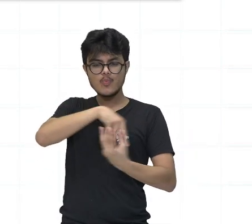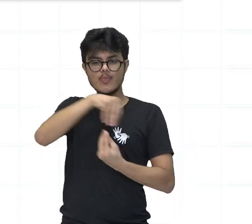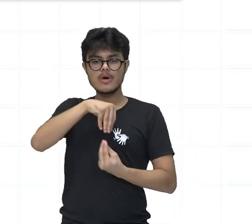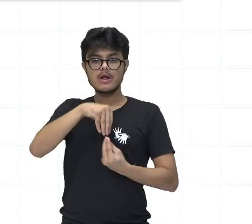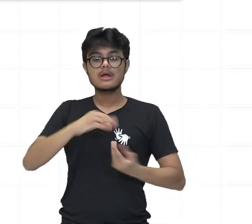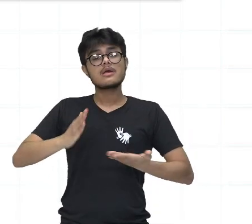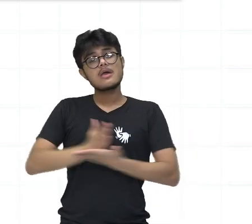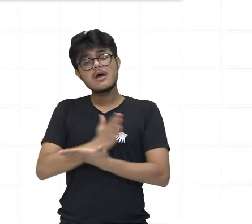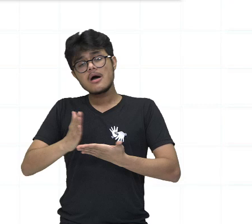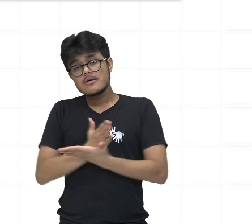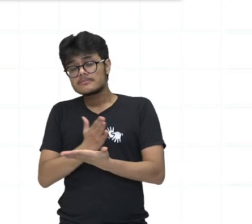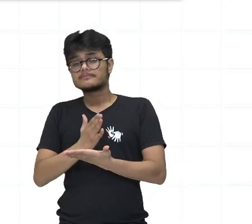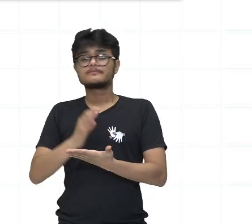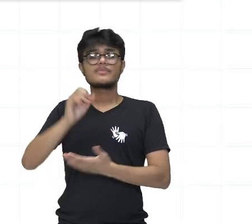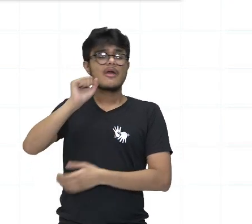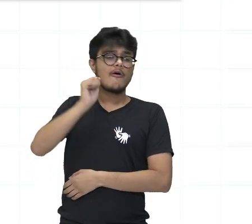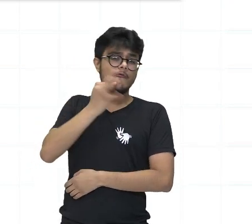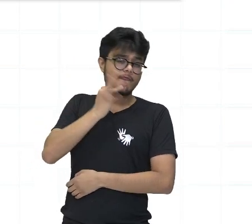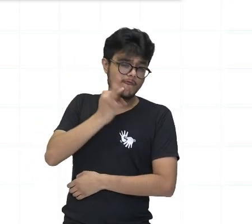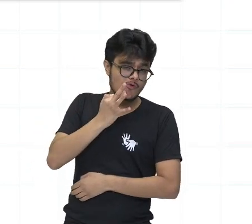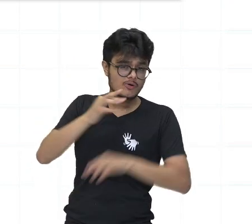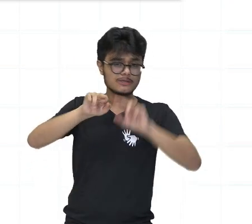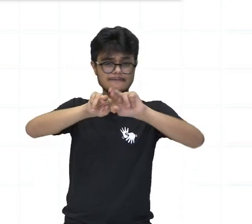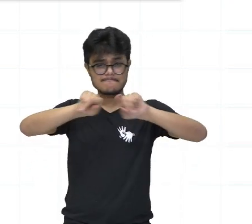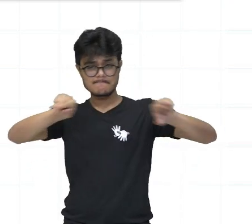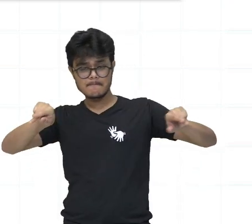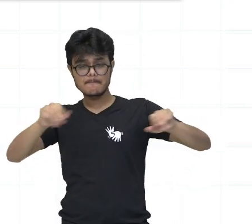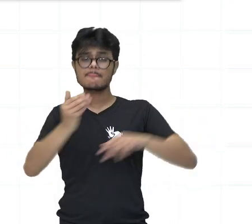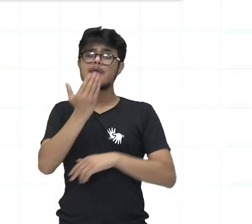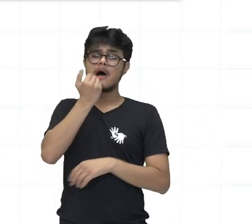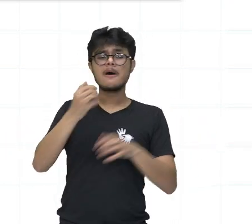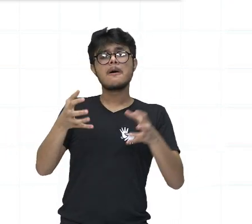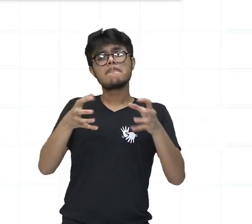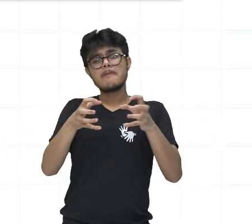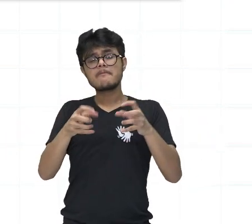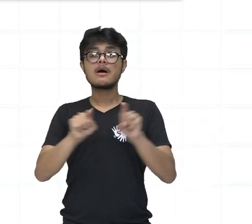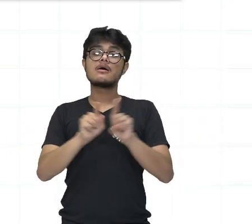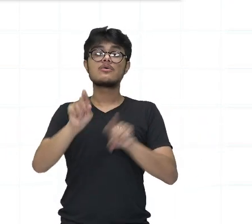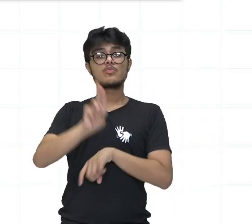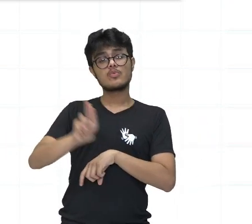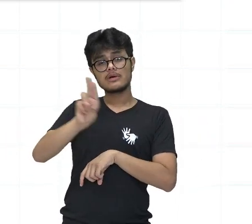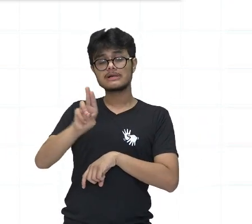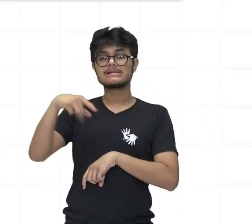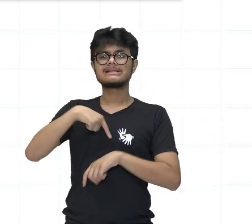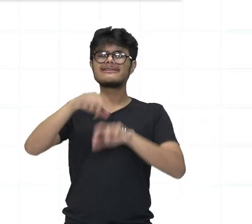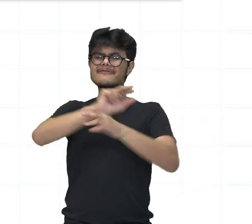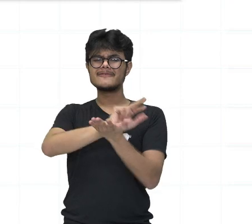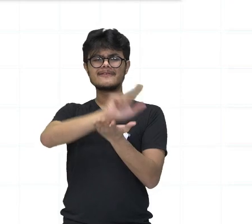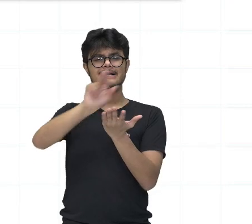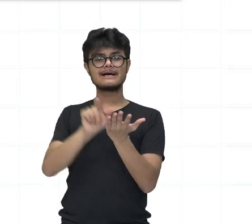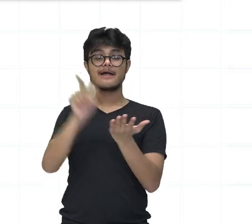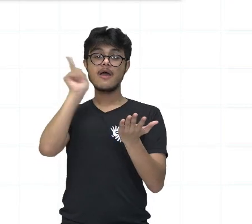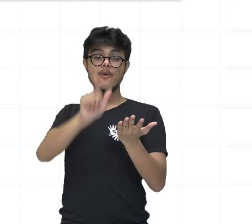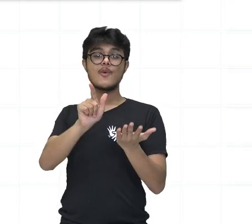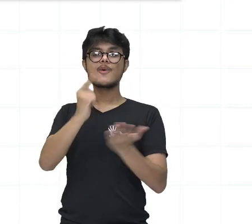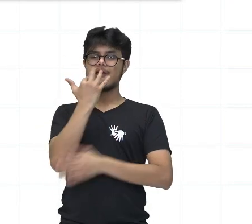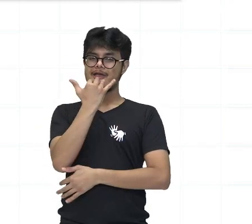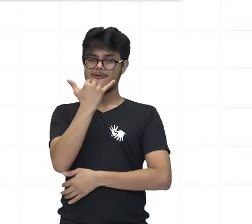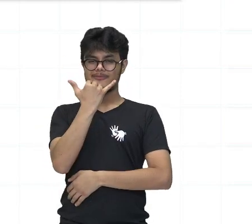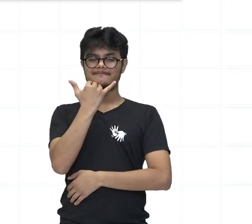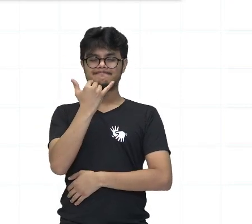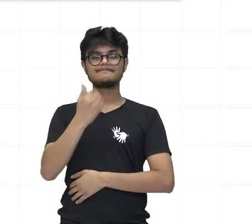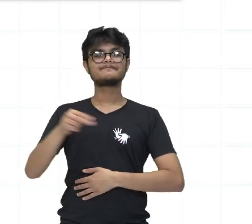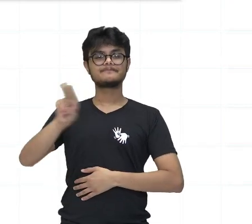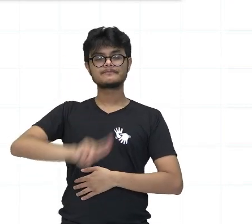as verduras e frutas que possuem uma gama de possibilidade de coloração.